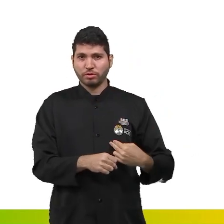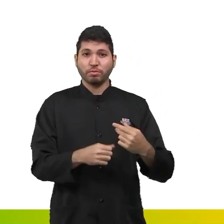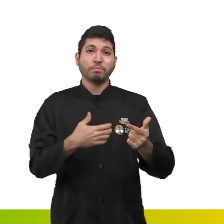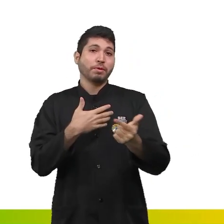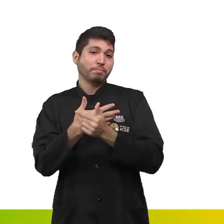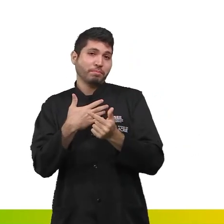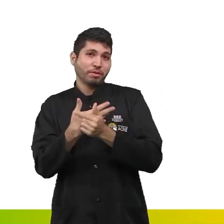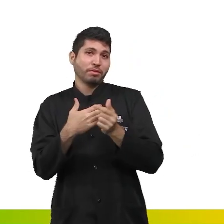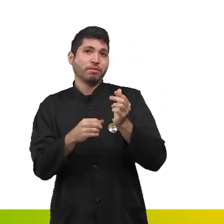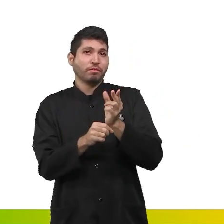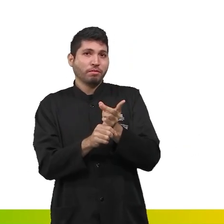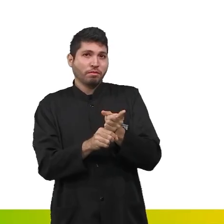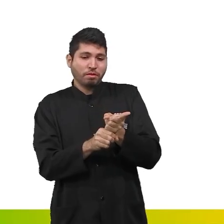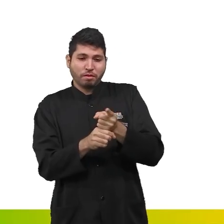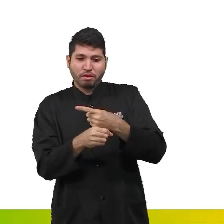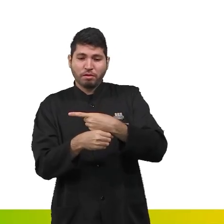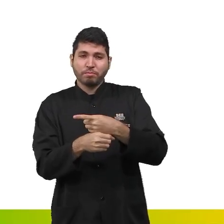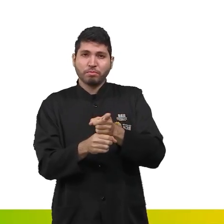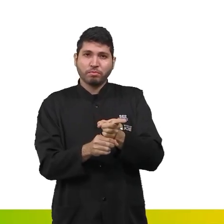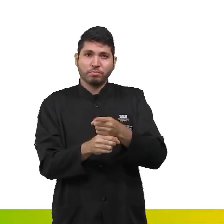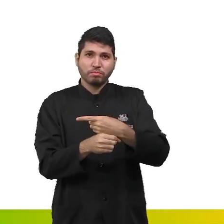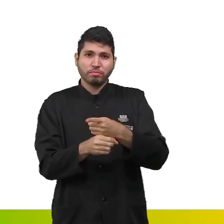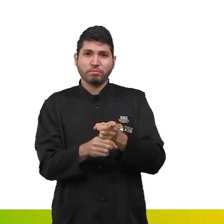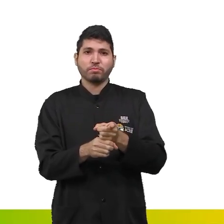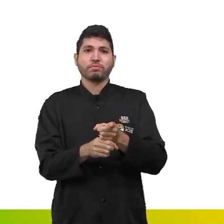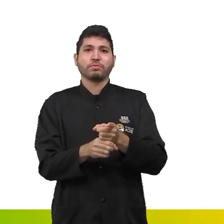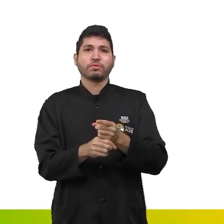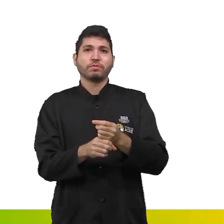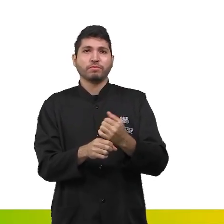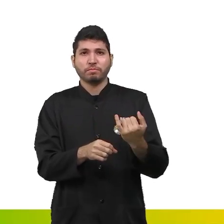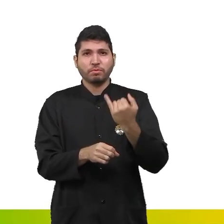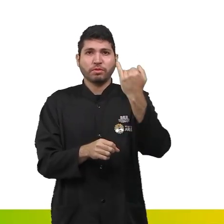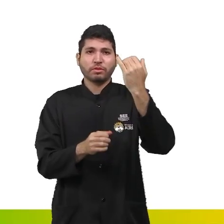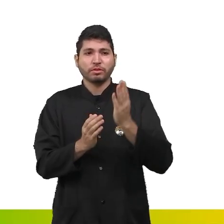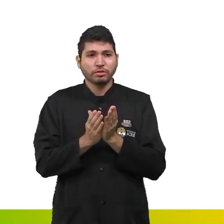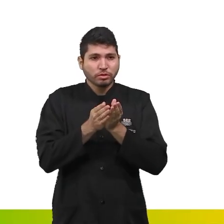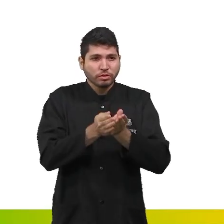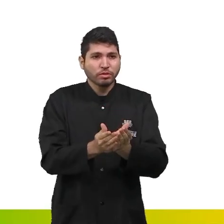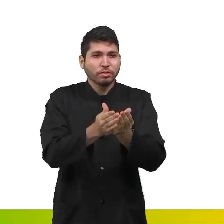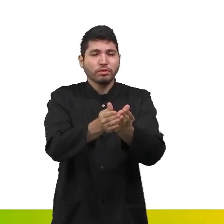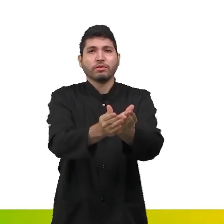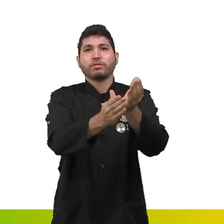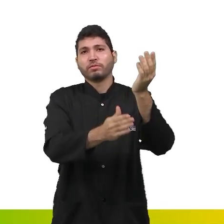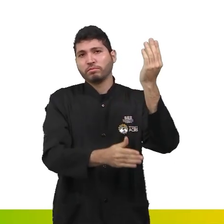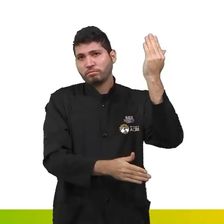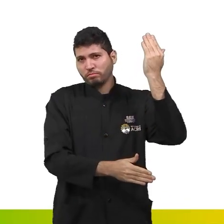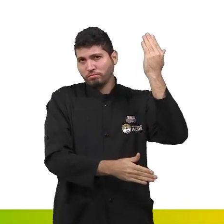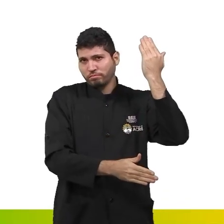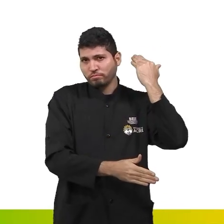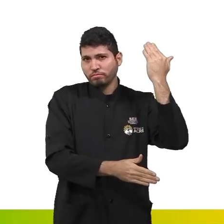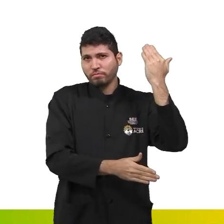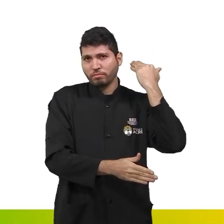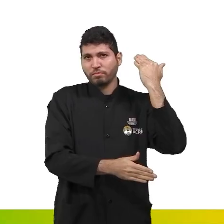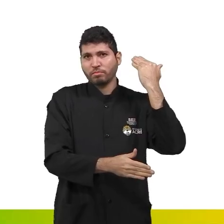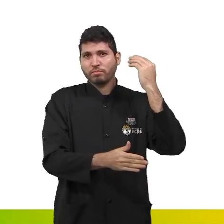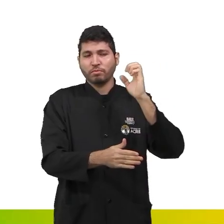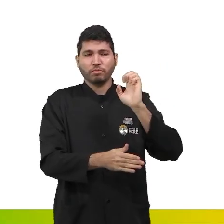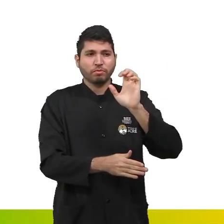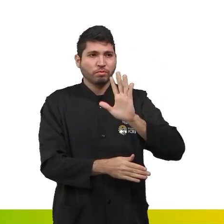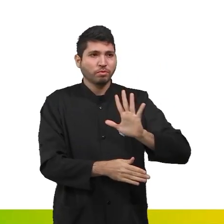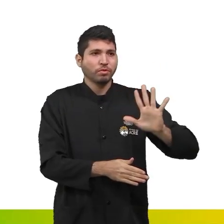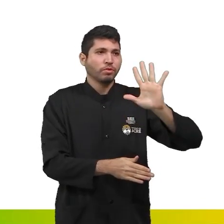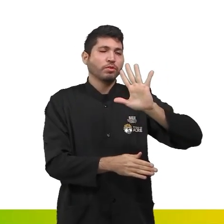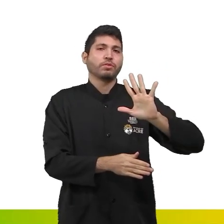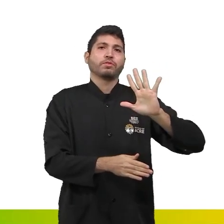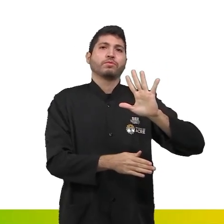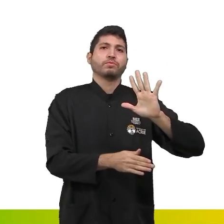bússola, que serviu aí às grandes navegações, que possibilitou nas grandes navegações os europeus chegarem aqui